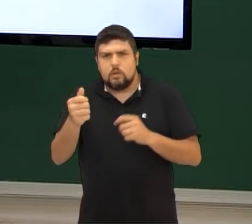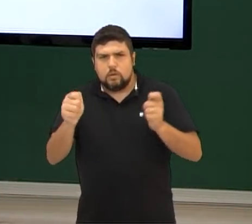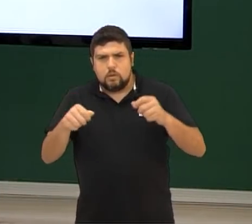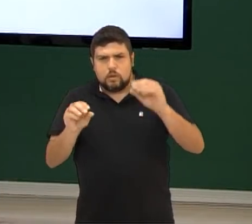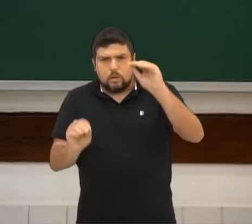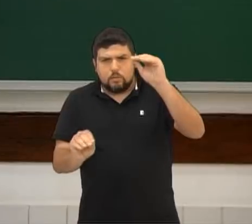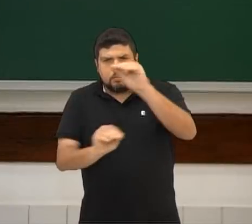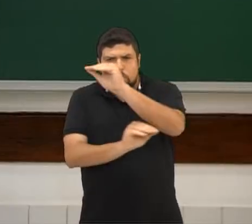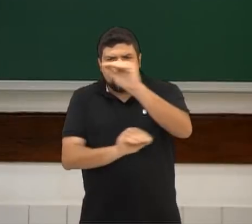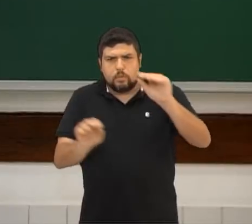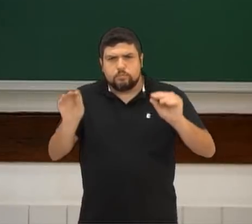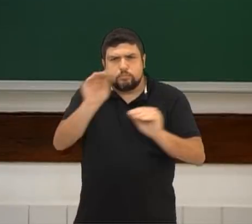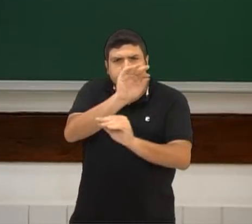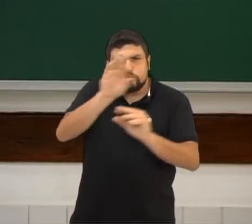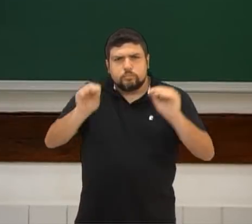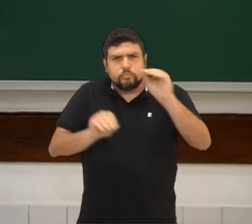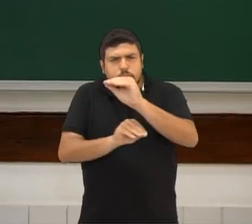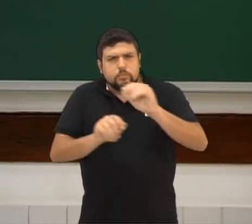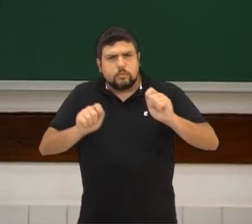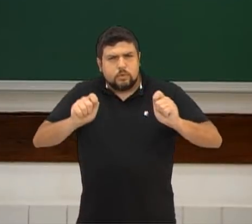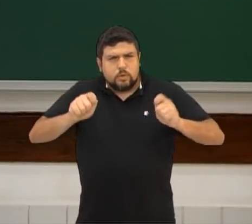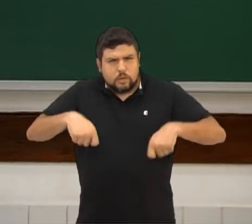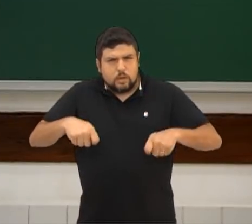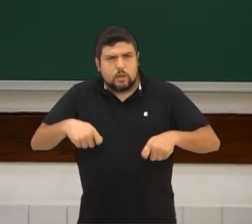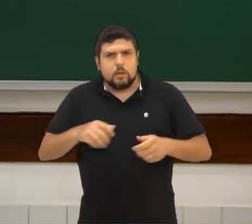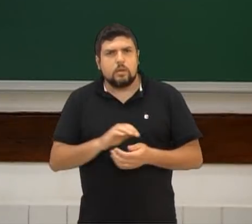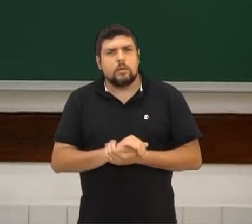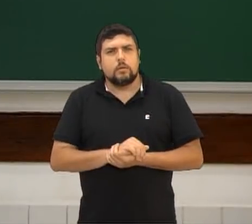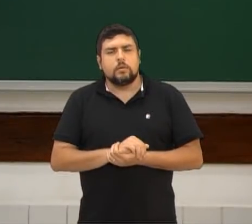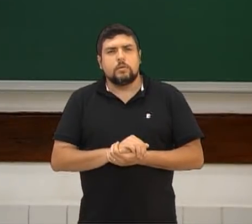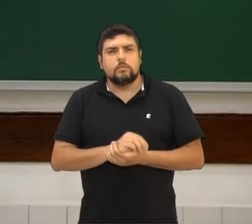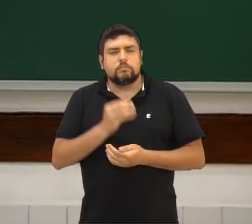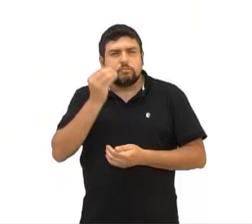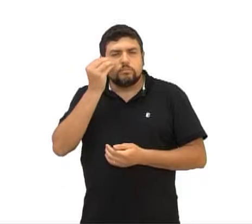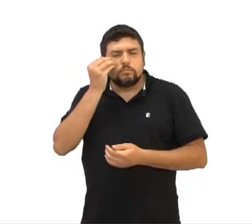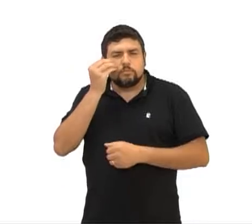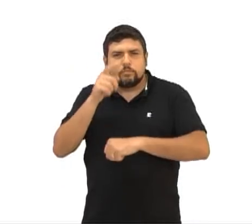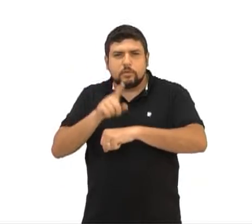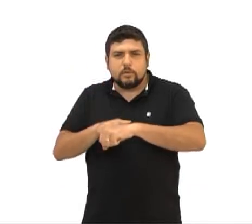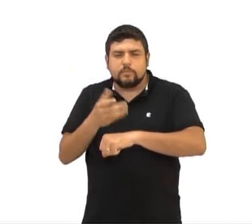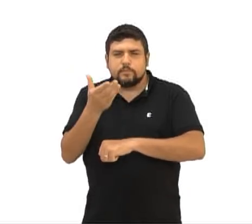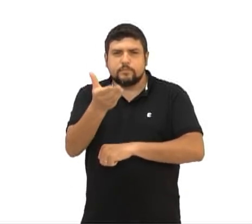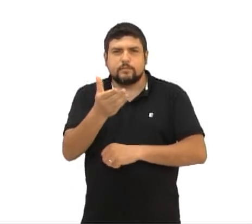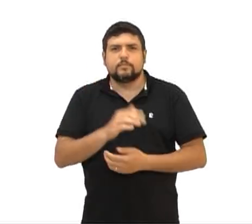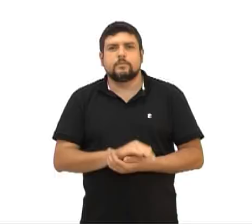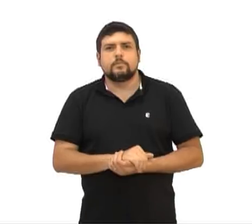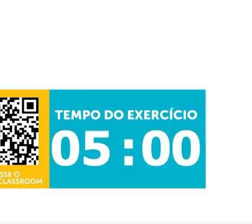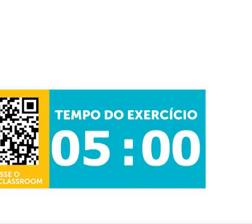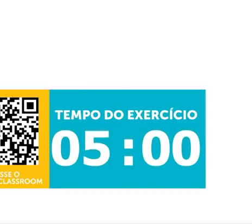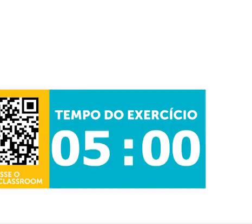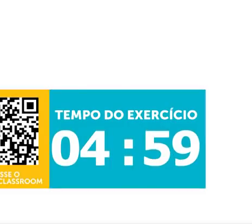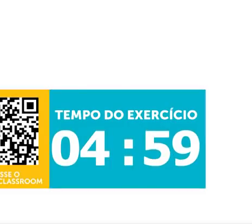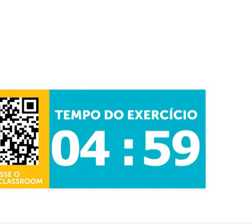16? Tente identificar o resultado dessas duas alternativas. Tempo para vocês.